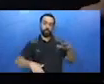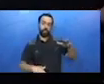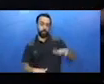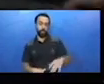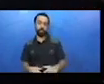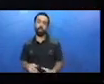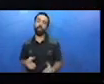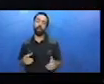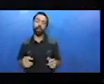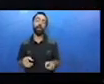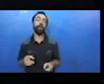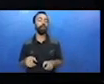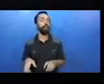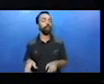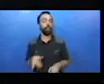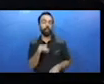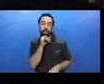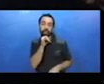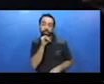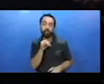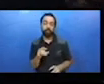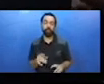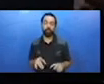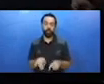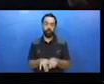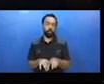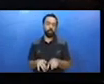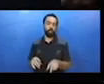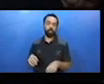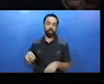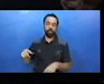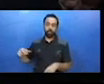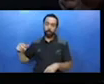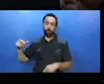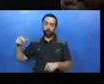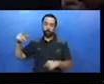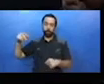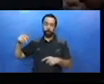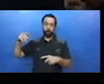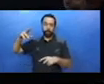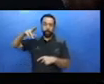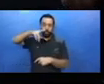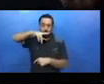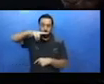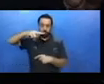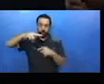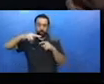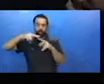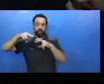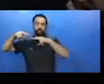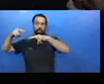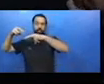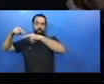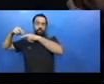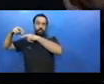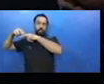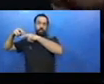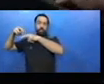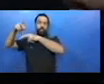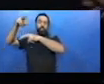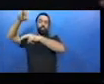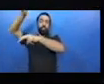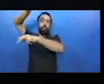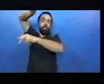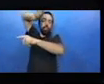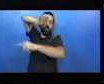dele também, como por exemplo os saltos ornamentais, que é aquele esporte onde a pessoa salta de uma plataforma e realiza alguns saltos para cair sobre a água. E